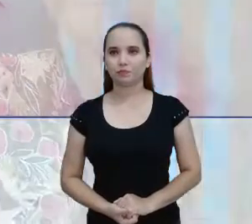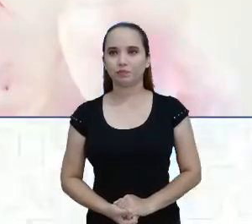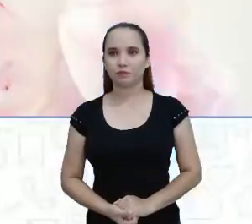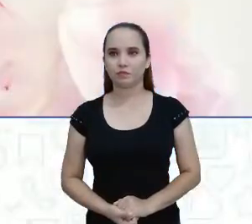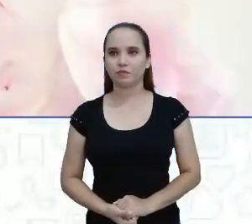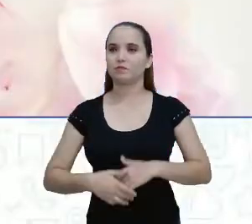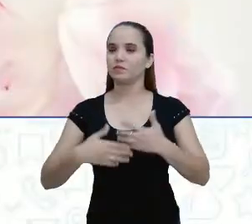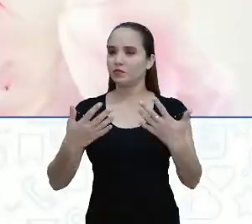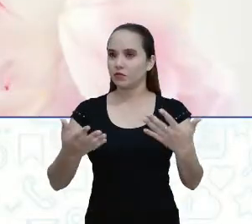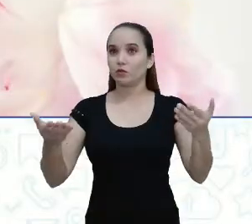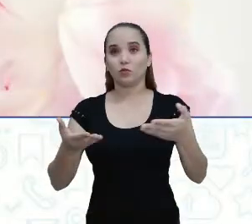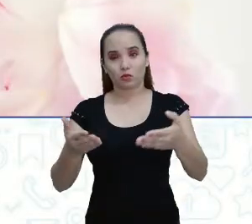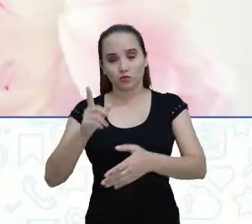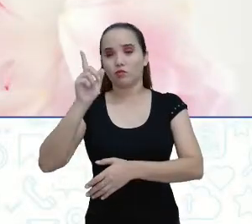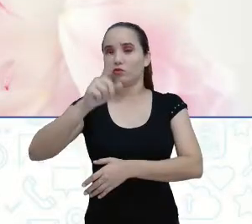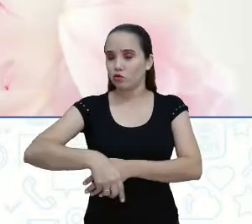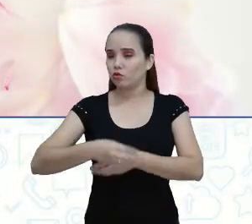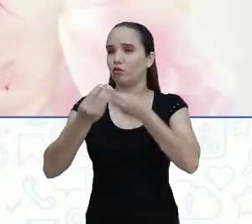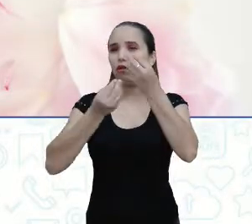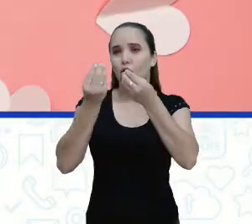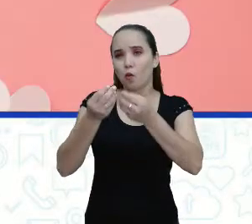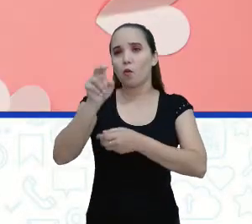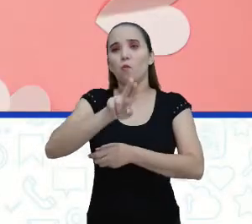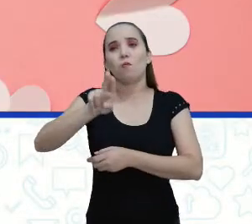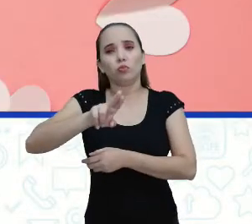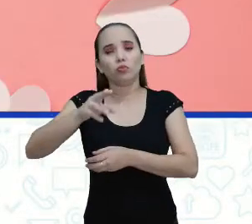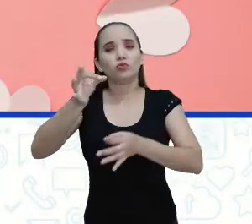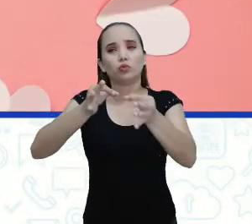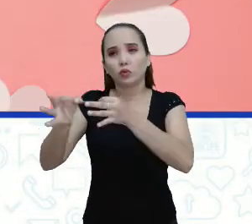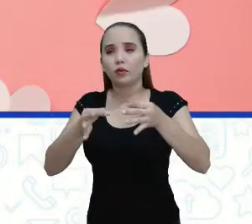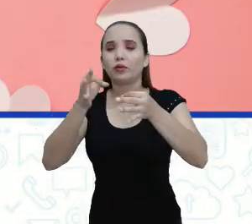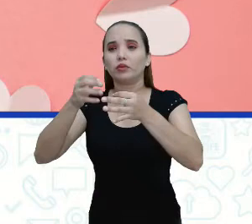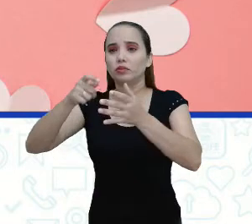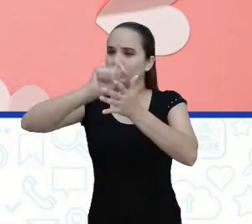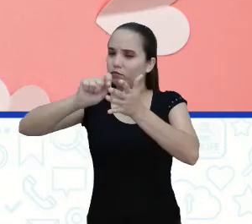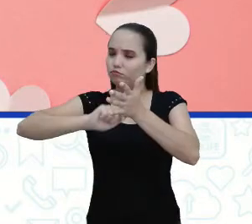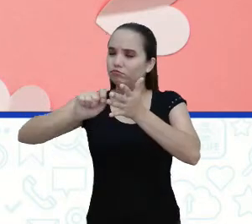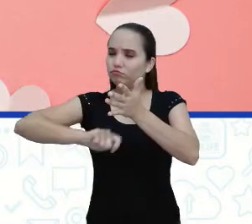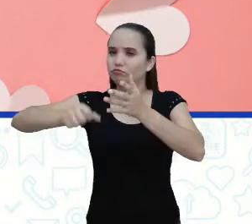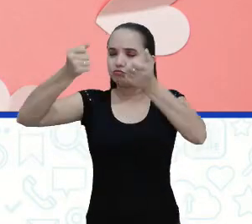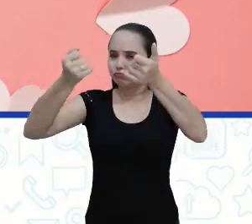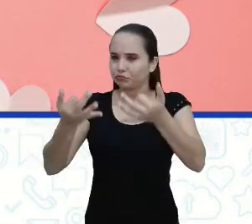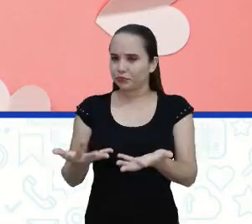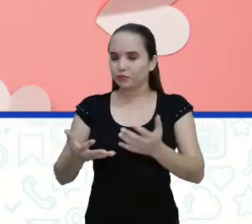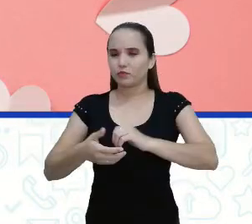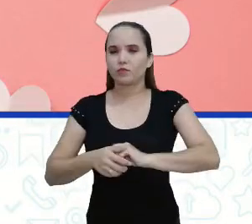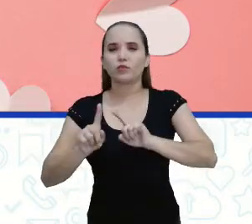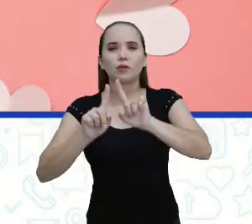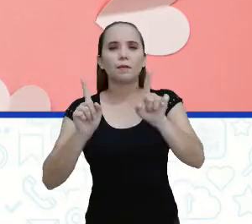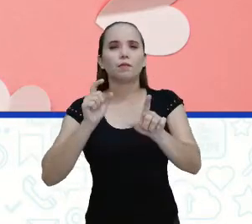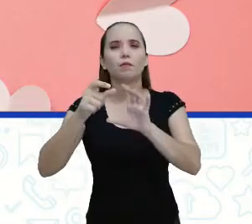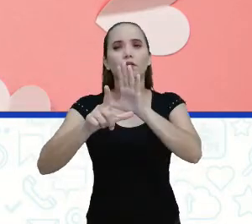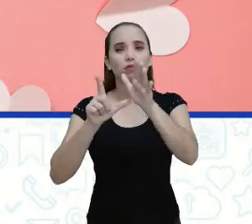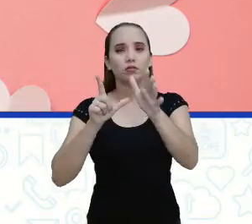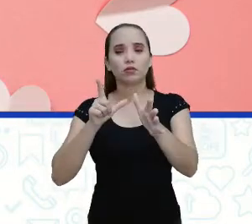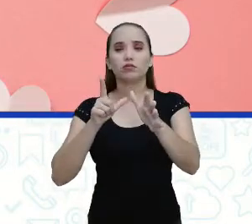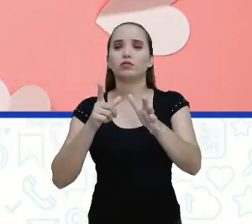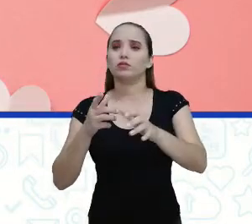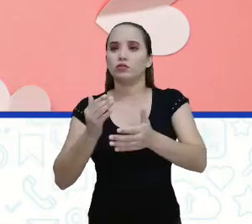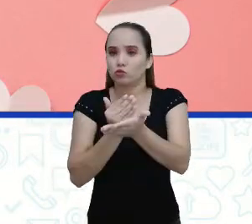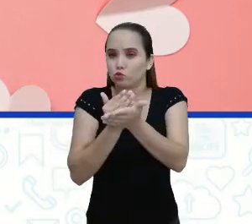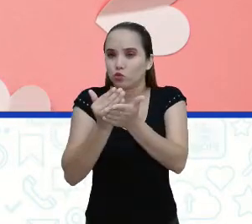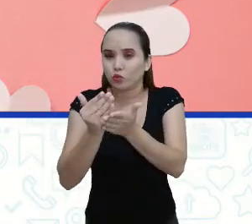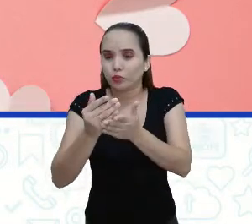Hoje falaremos sobre a função e como se organiza a descrição. Mas antes de começarmos, que tal relembrá-los